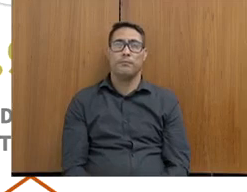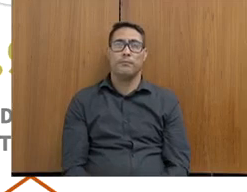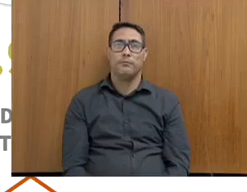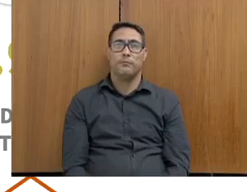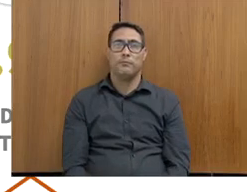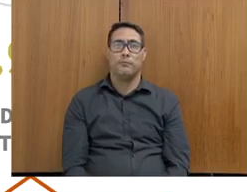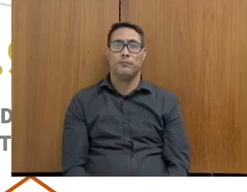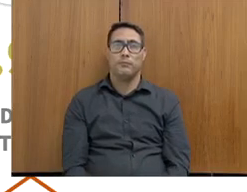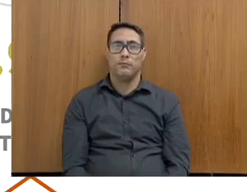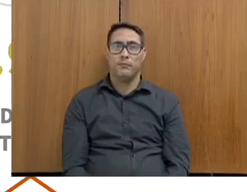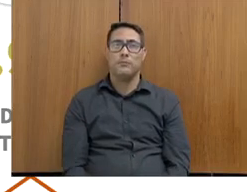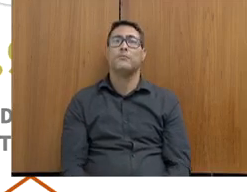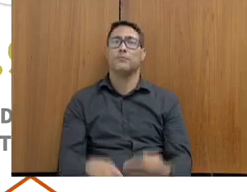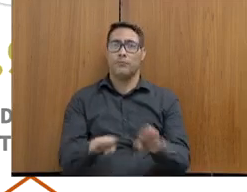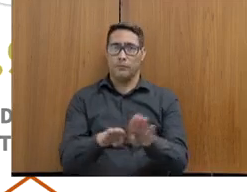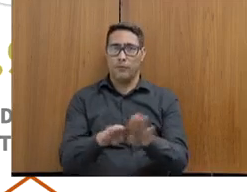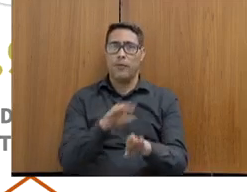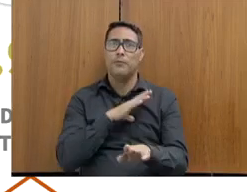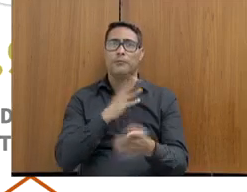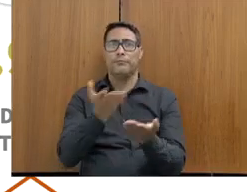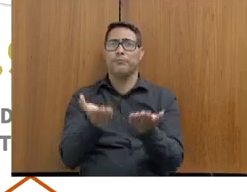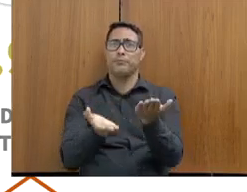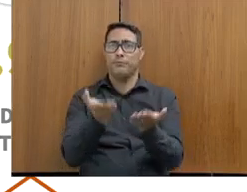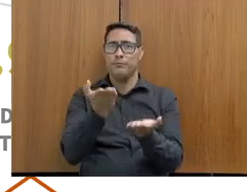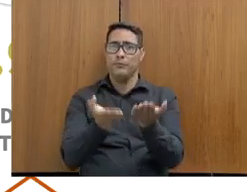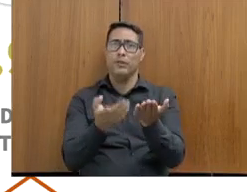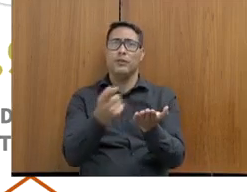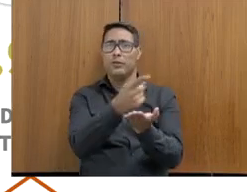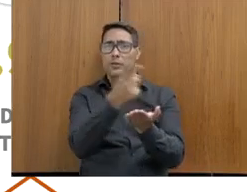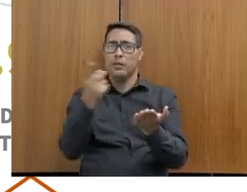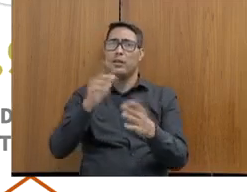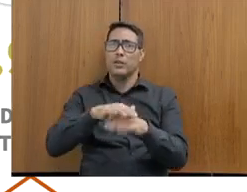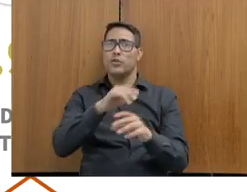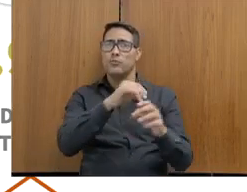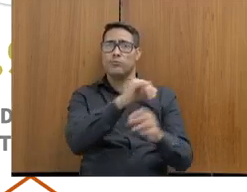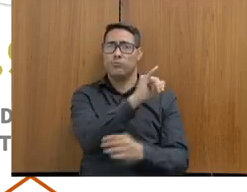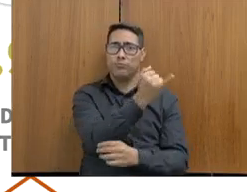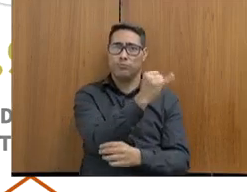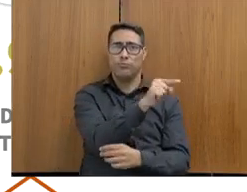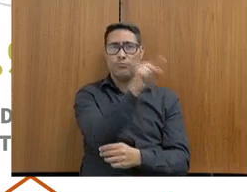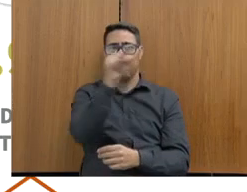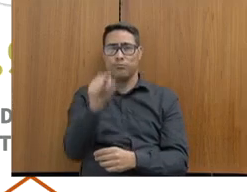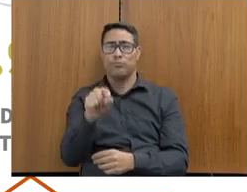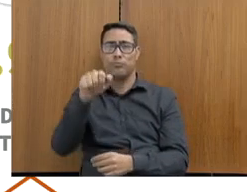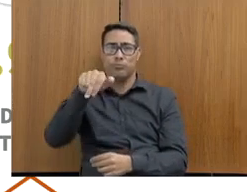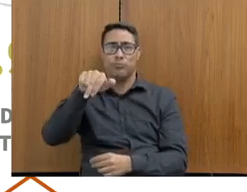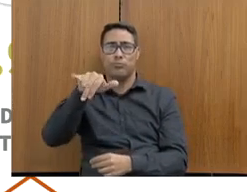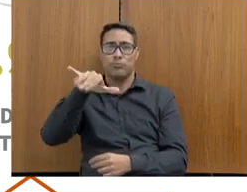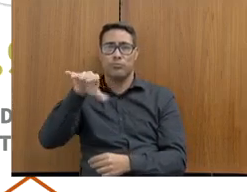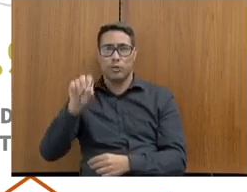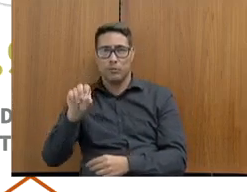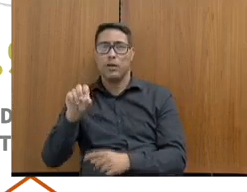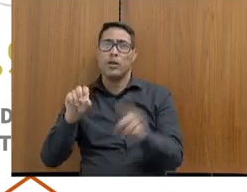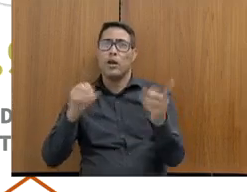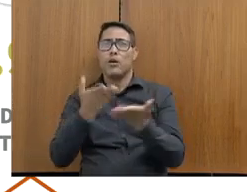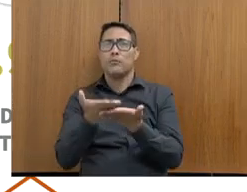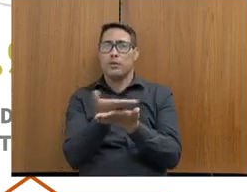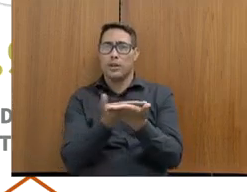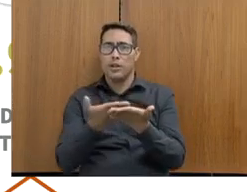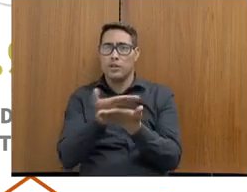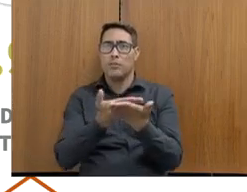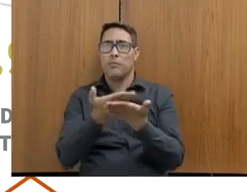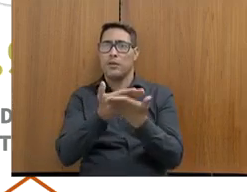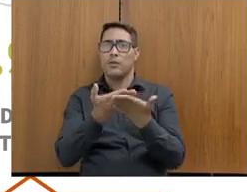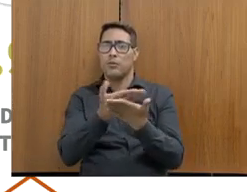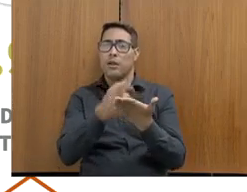a gente traz também um balanço de Janeiro a mais de 2023 dos atendimentos do nosso Hospital da Polícia